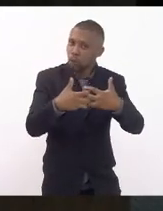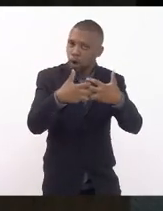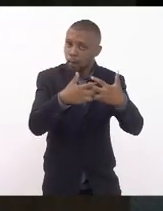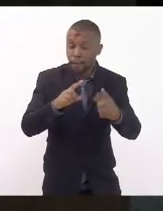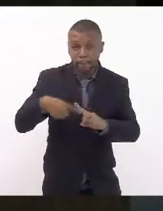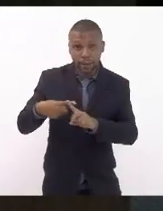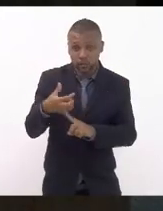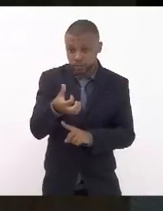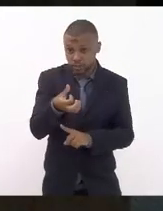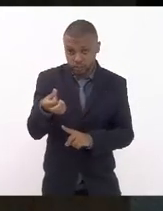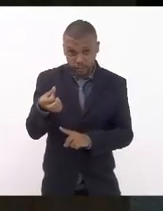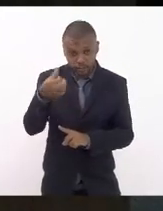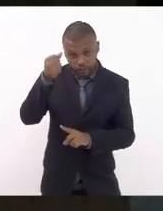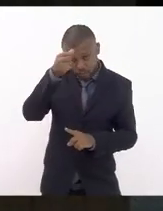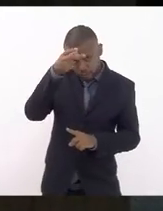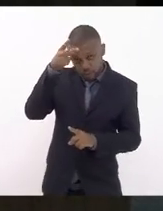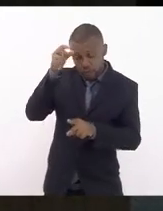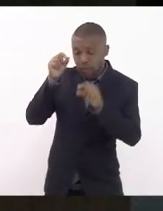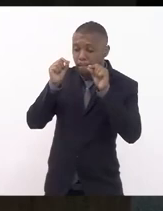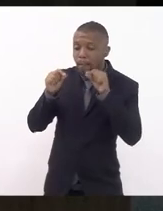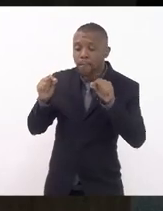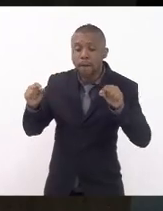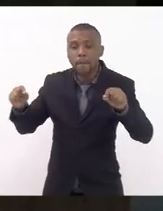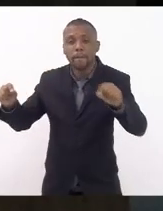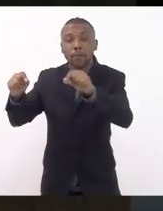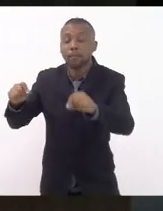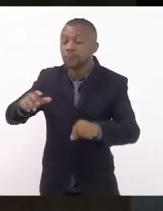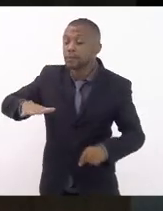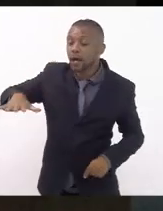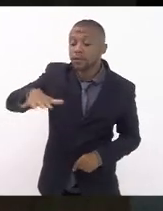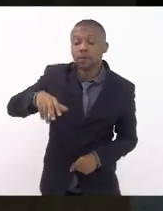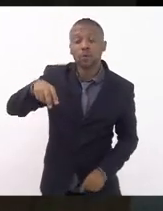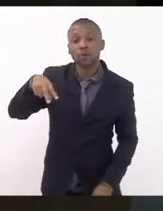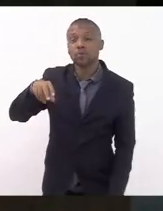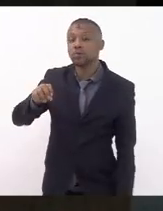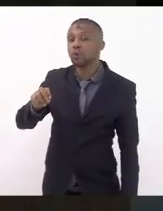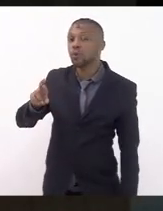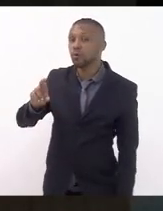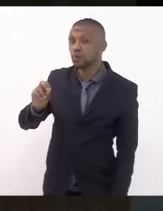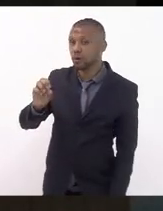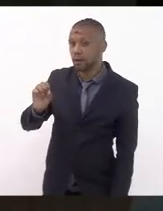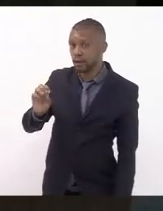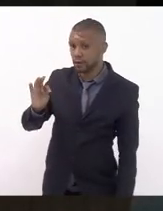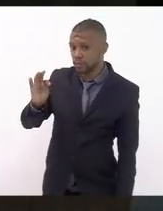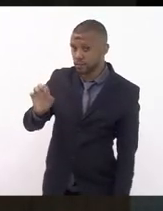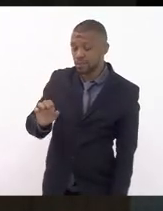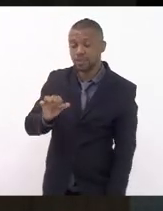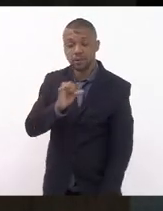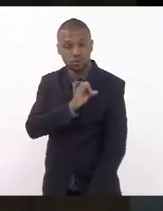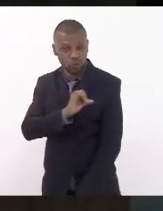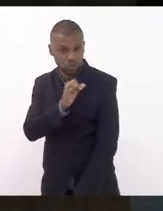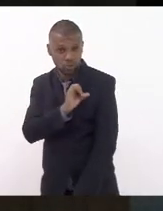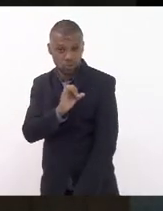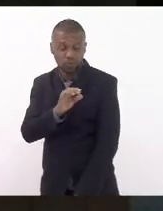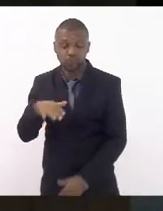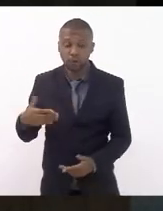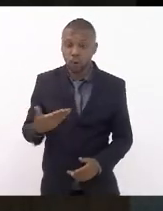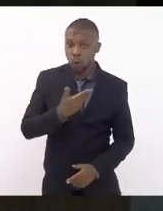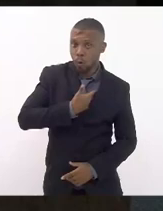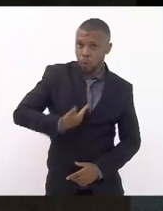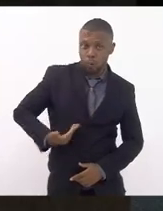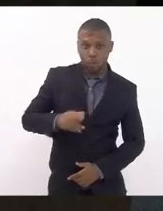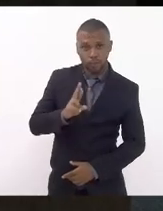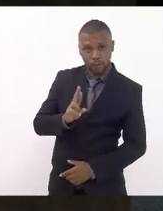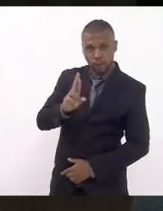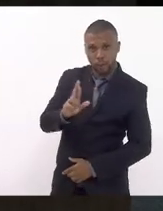16 municípios do Noroeste Fluminense, o governador poderá destinar a